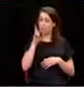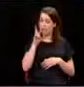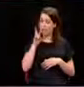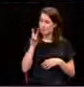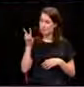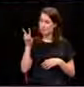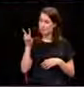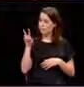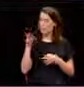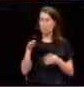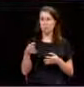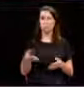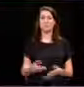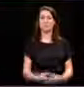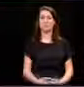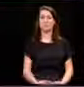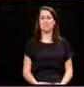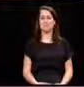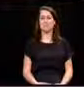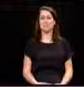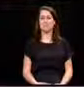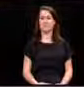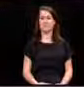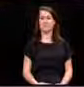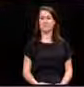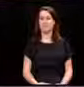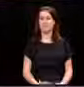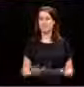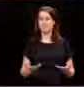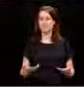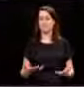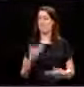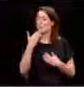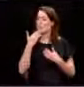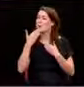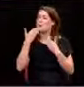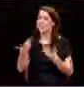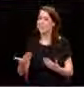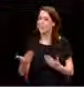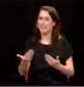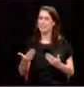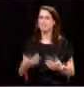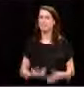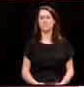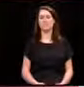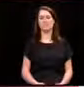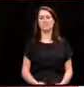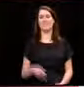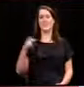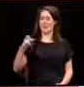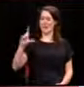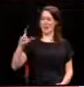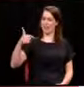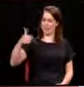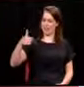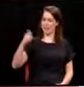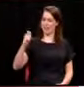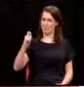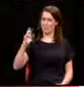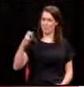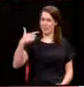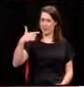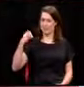ele. E pronto. É isso, Ricardo. Obrigado. A emoção de Alberto Soeiro, de facto,